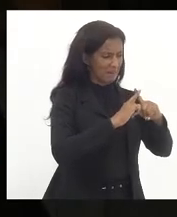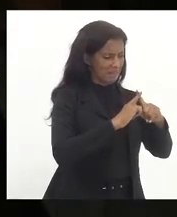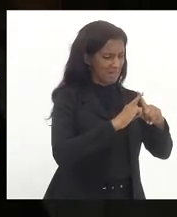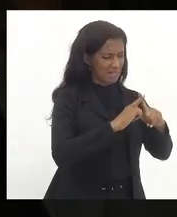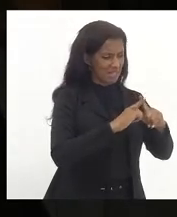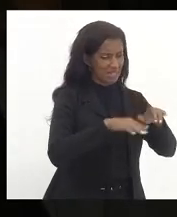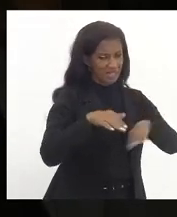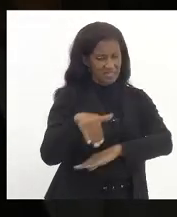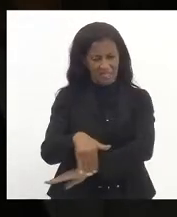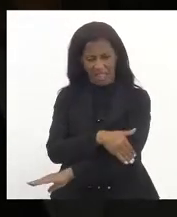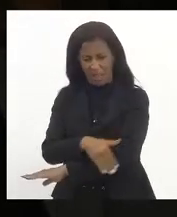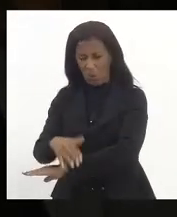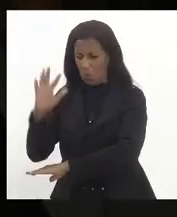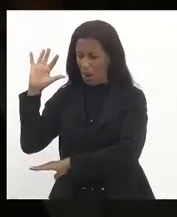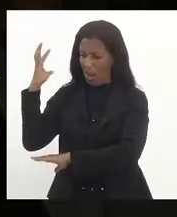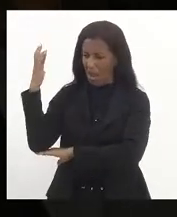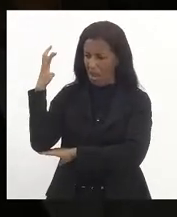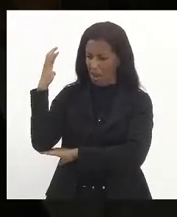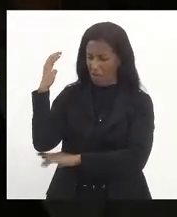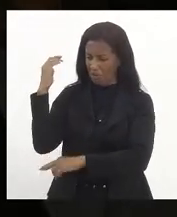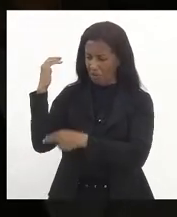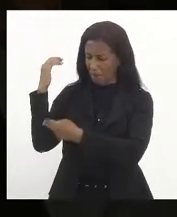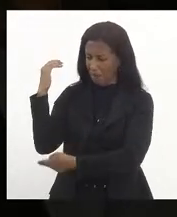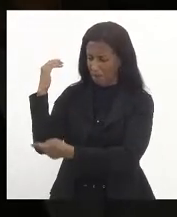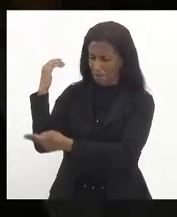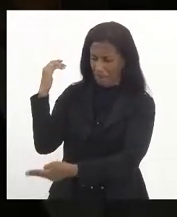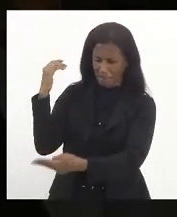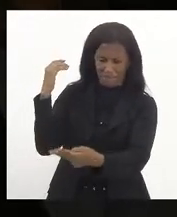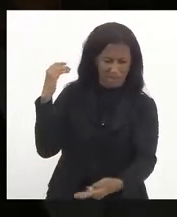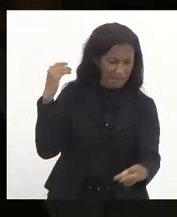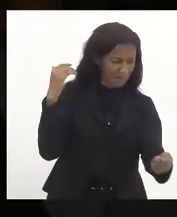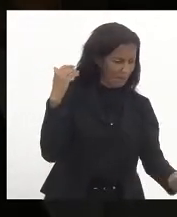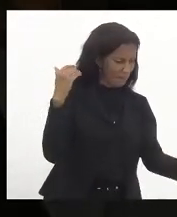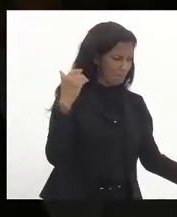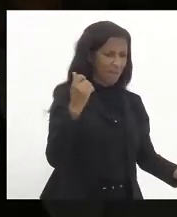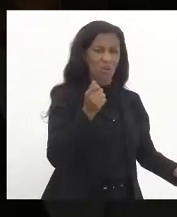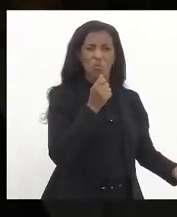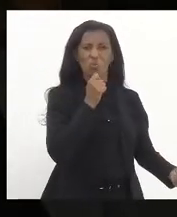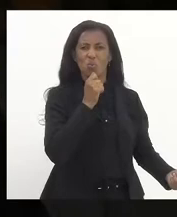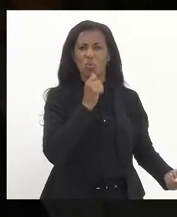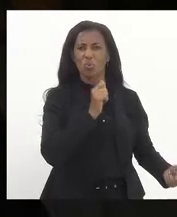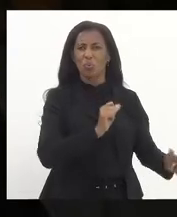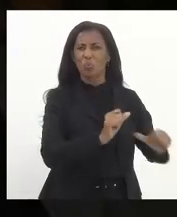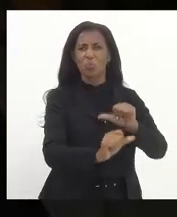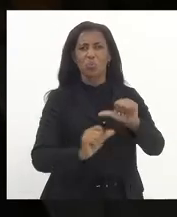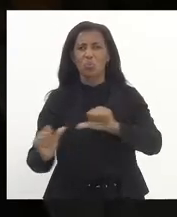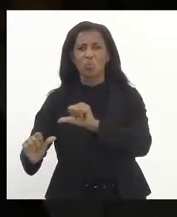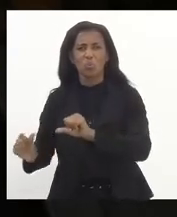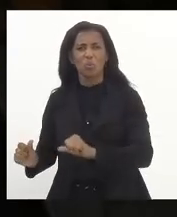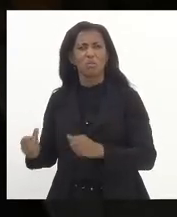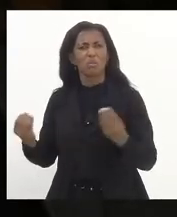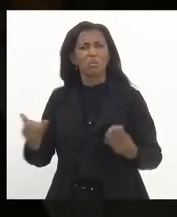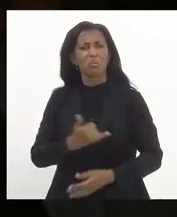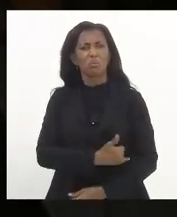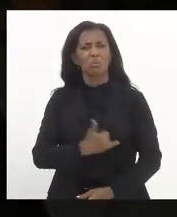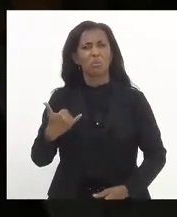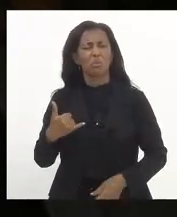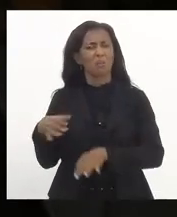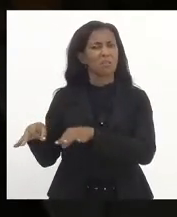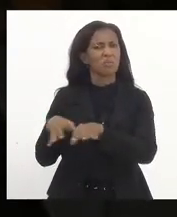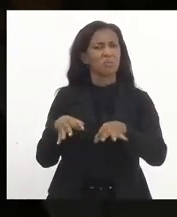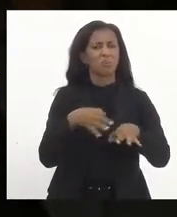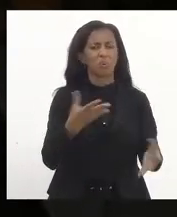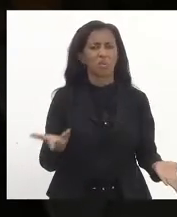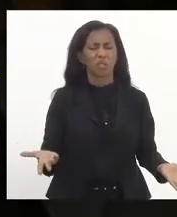nas calçadas embaixo de árvores. Não há projeto de desenvolvimento, não há prosperidade. Não há que se orgulhar de nenhum projeto